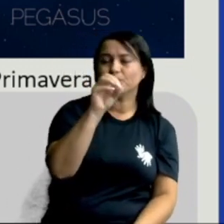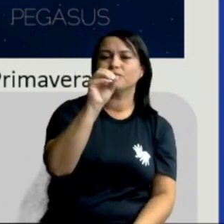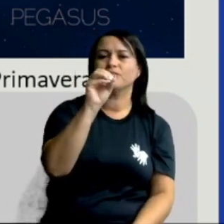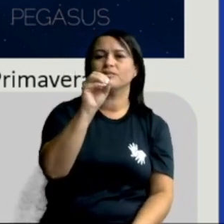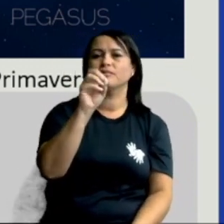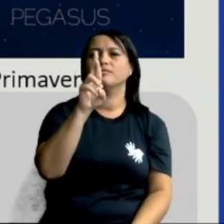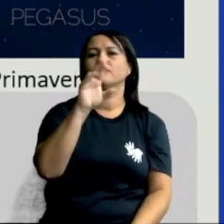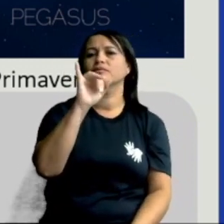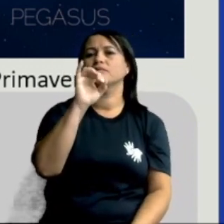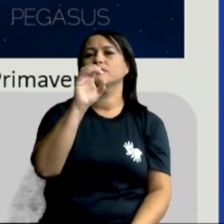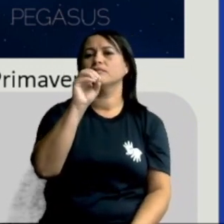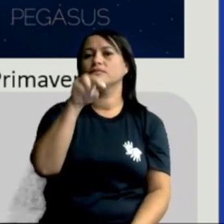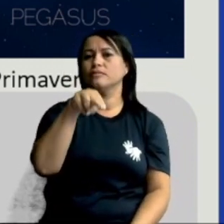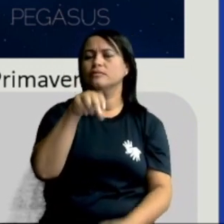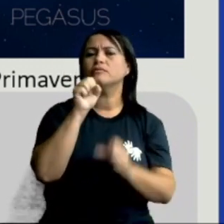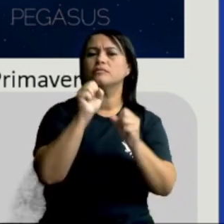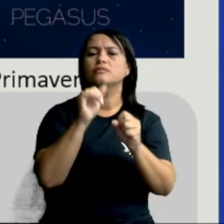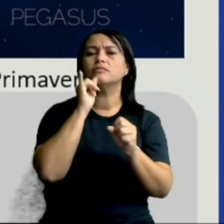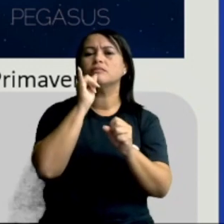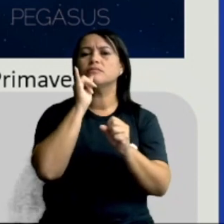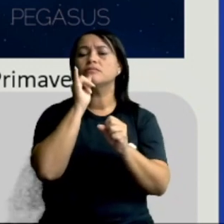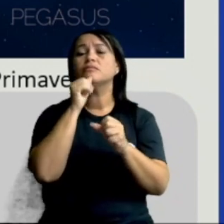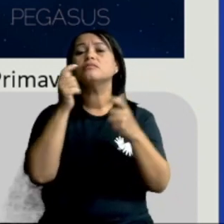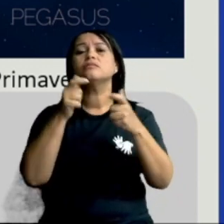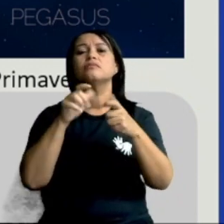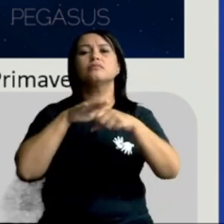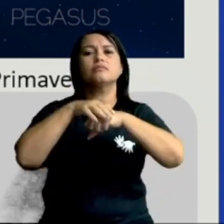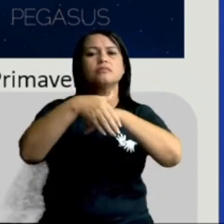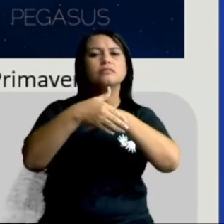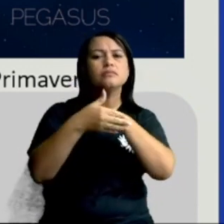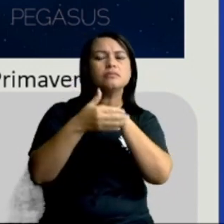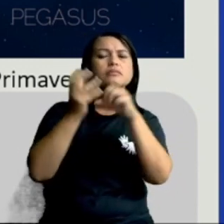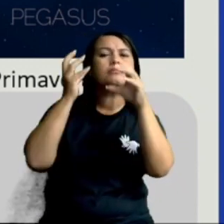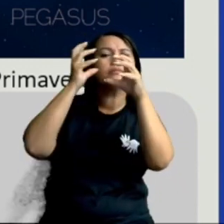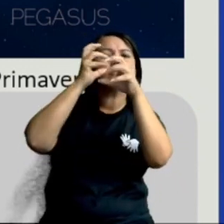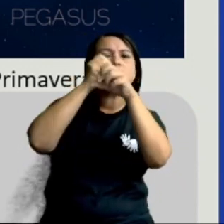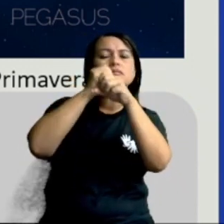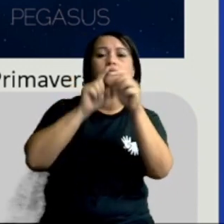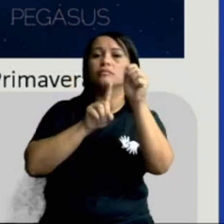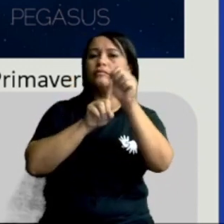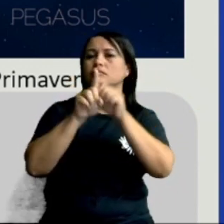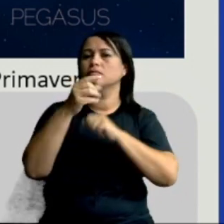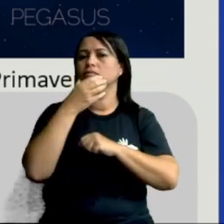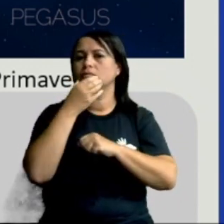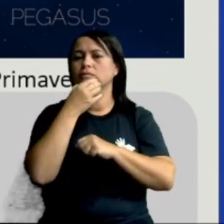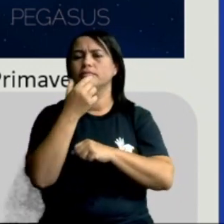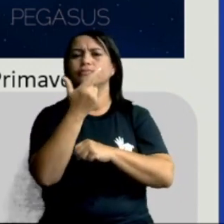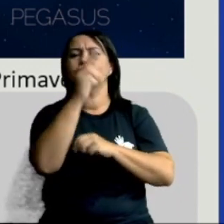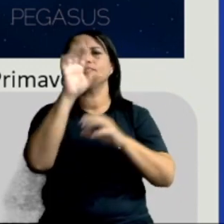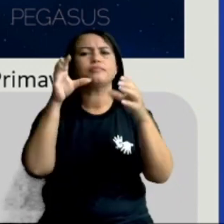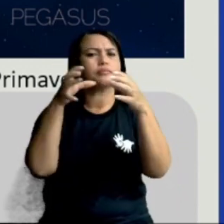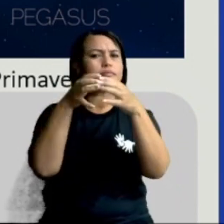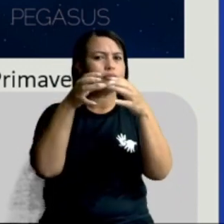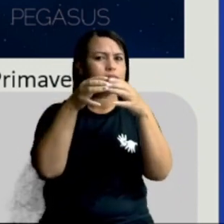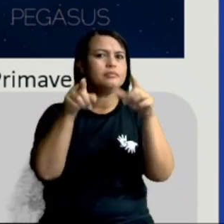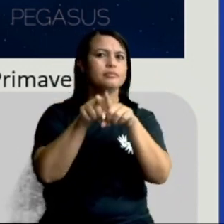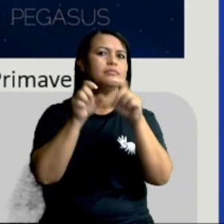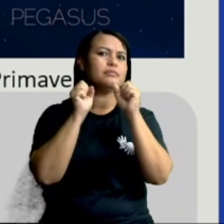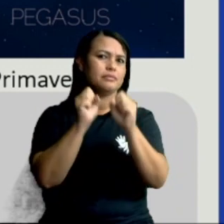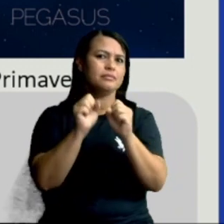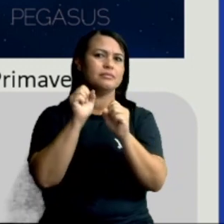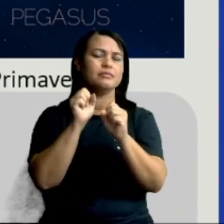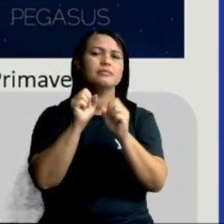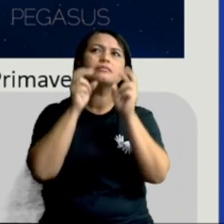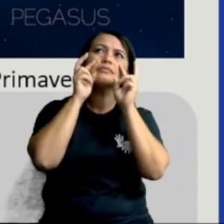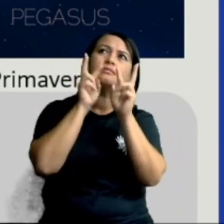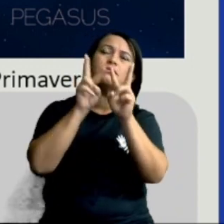e pode ser vista nas noites serenas do mês de dezembro. Outras constelações que podem ser vistas